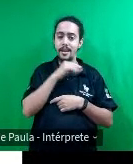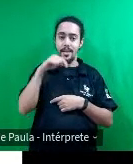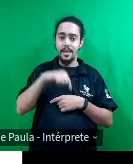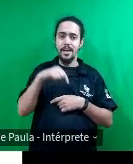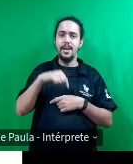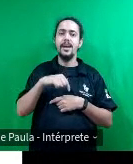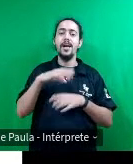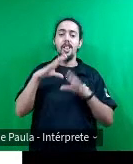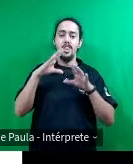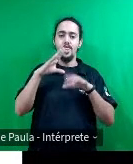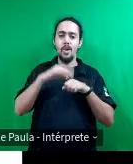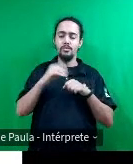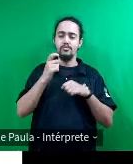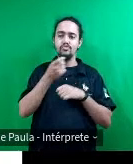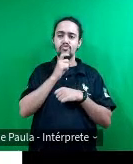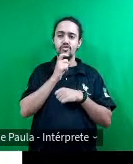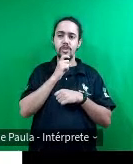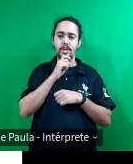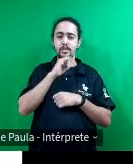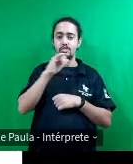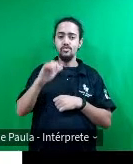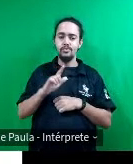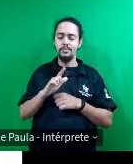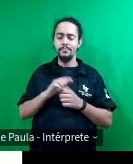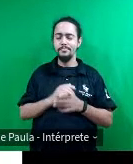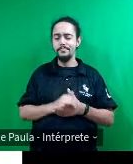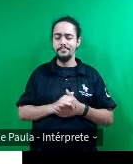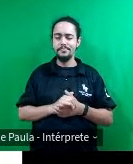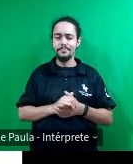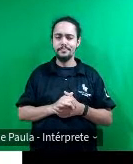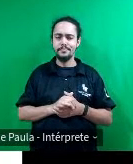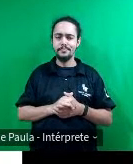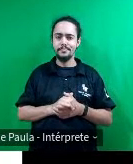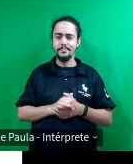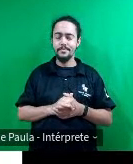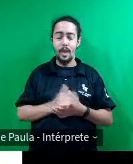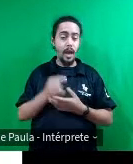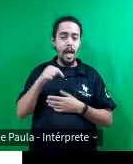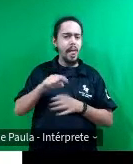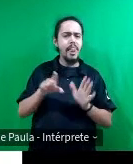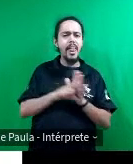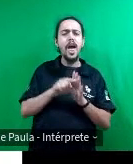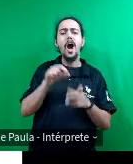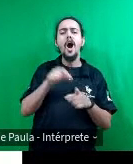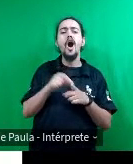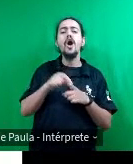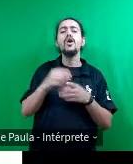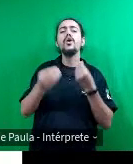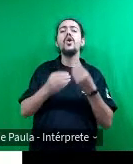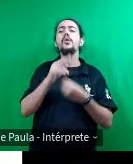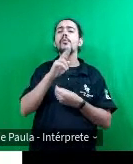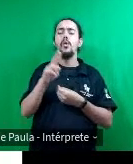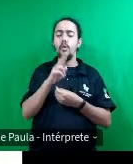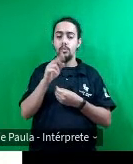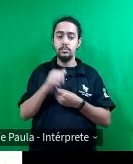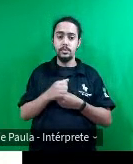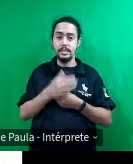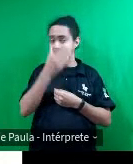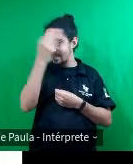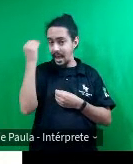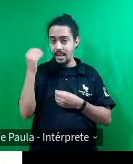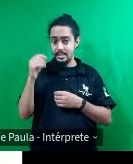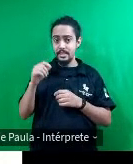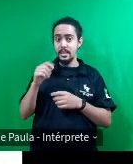Beleza? Então vamos lá. Como é que eu aplicaria aqui a lei de Ohm? Esquece o divisor de corrente aqui, porque eu tenho 3 resistores, só para mostrar aqui como é